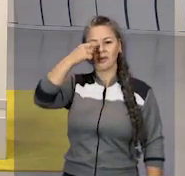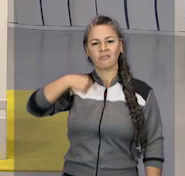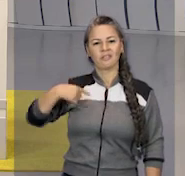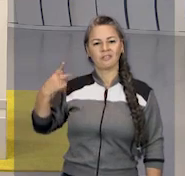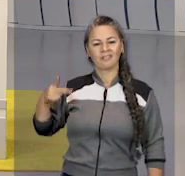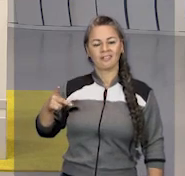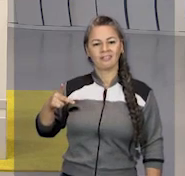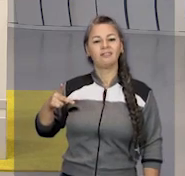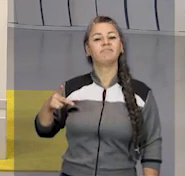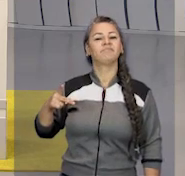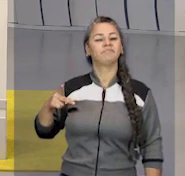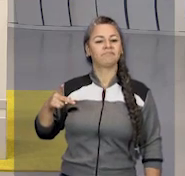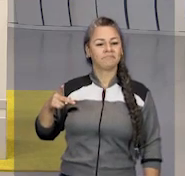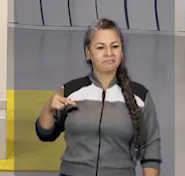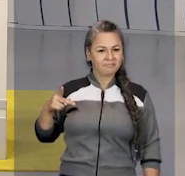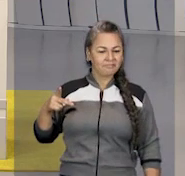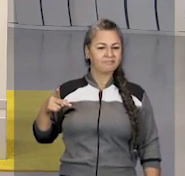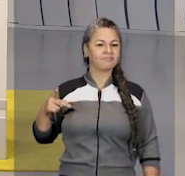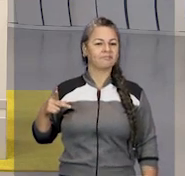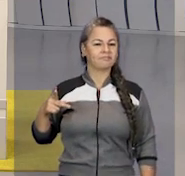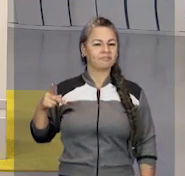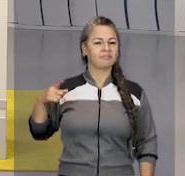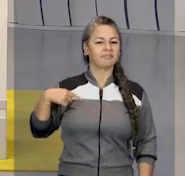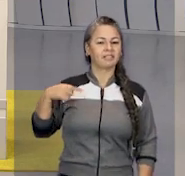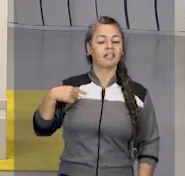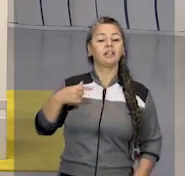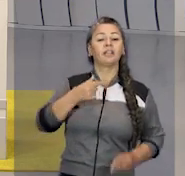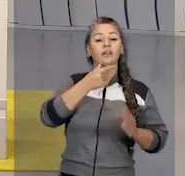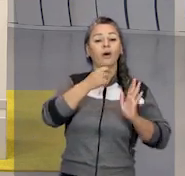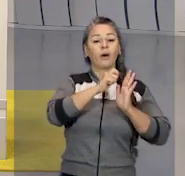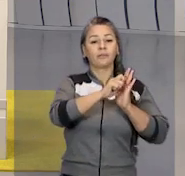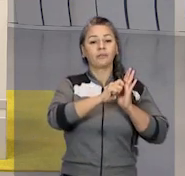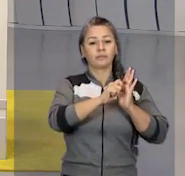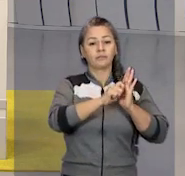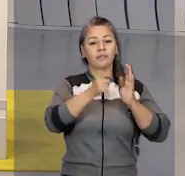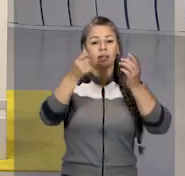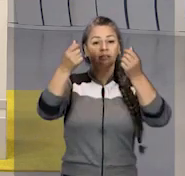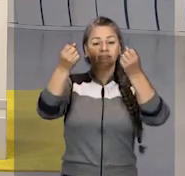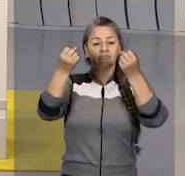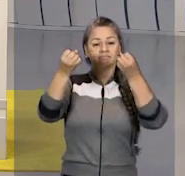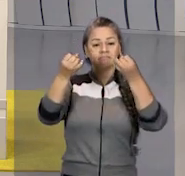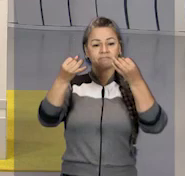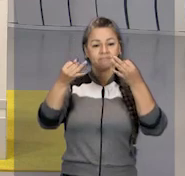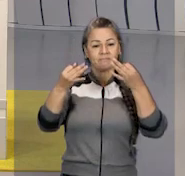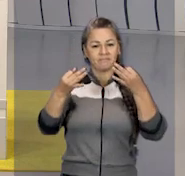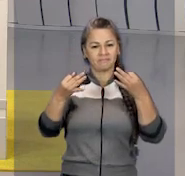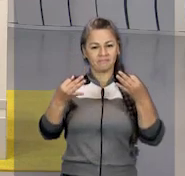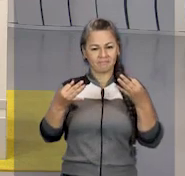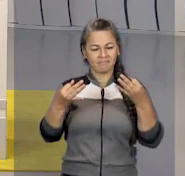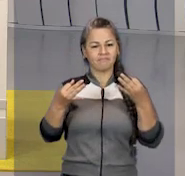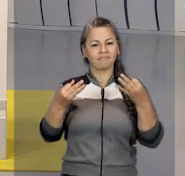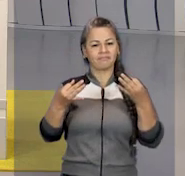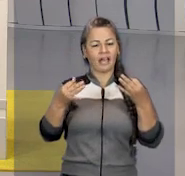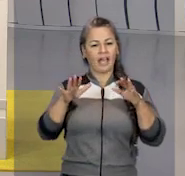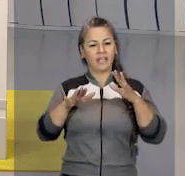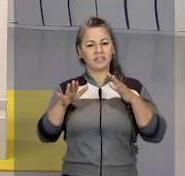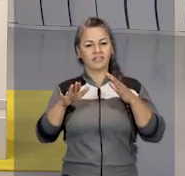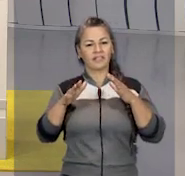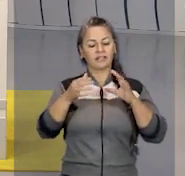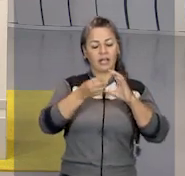vamos observar, né, que ele vai fazendo essa descrição, ora